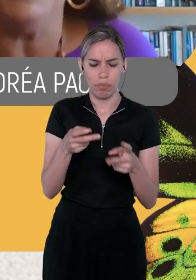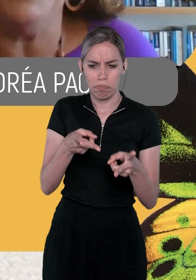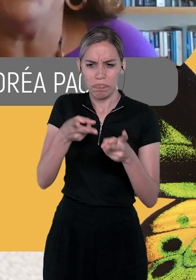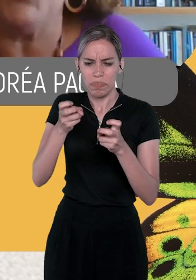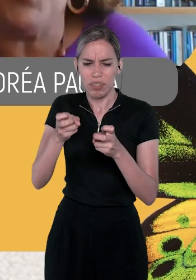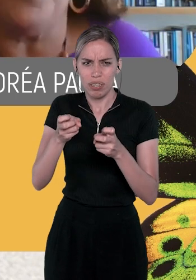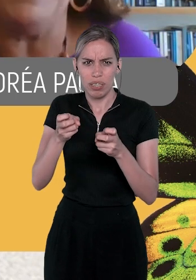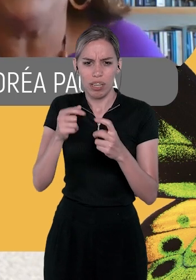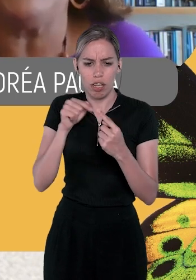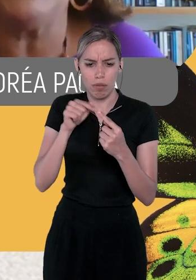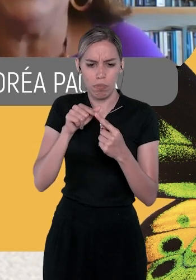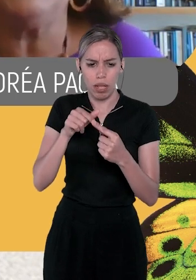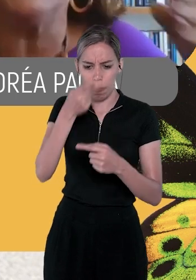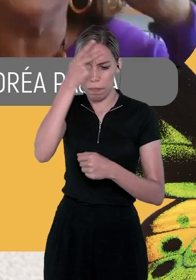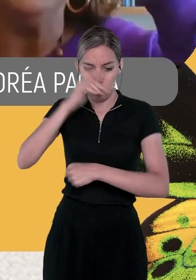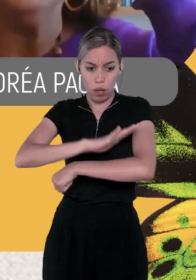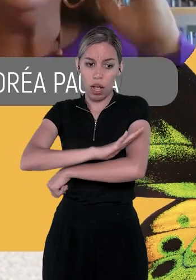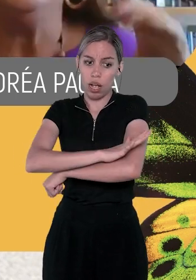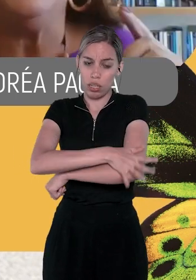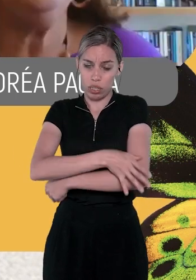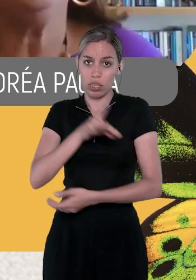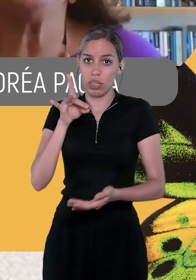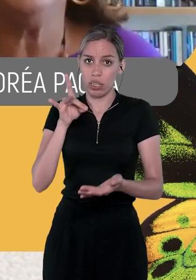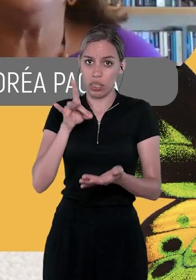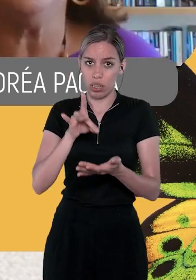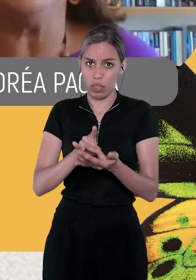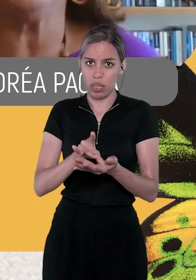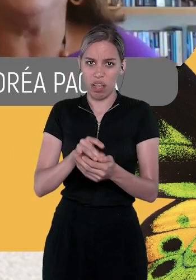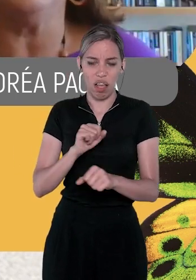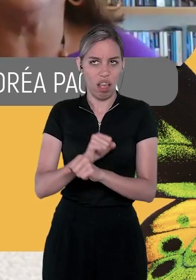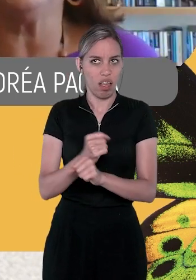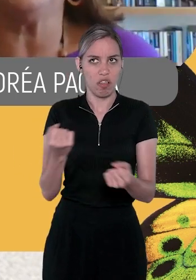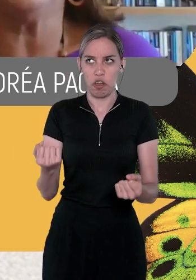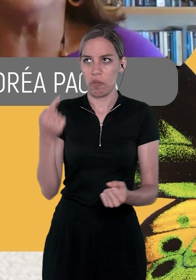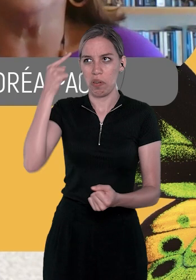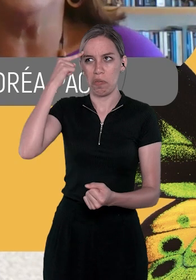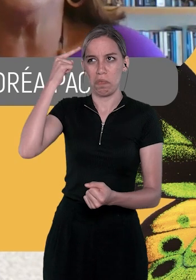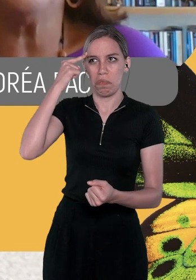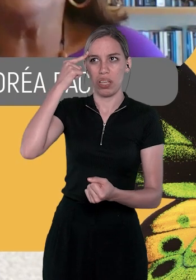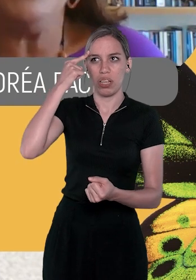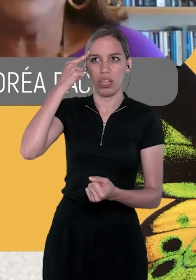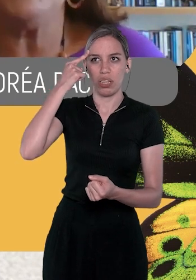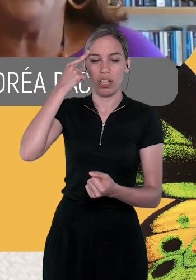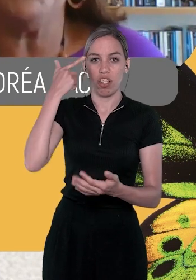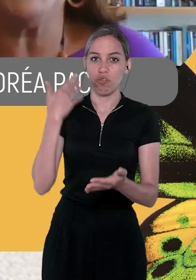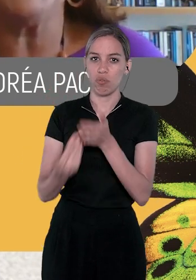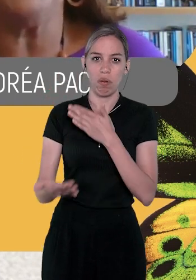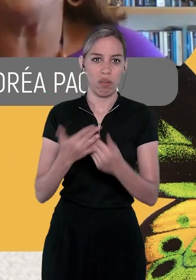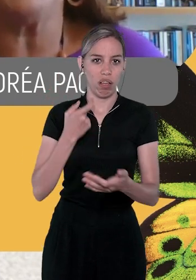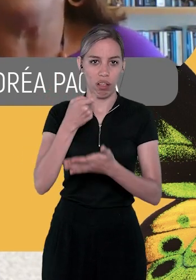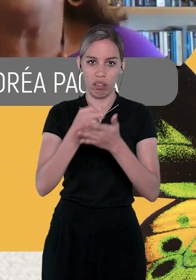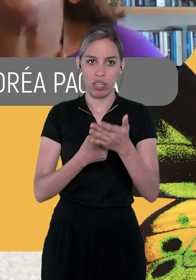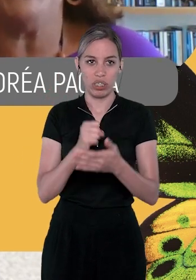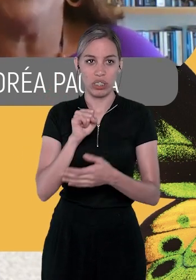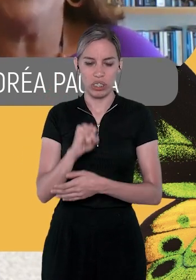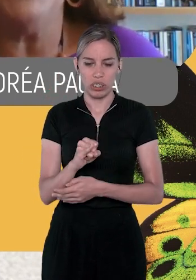racista, né? Estruturalmente racista, é impossível pensar na construção hoje de qualquer texto. Eu fico pensando nisso,